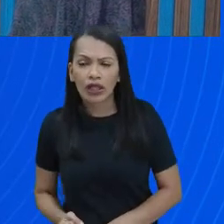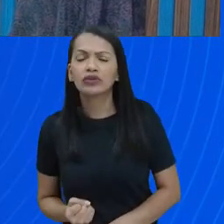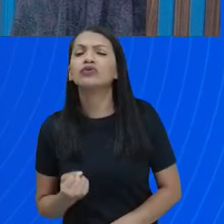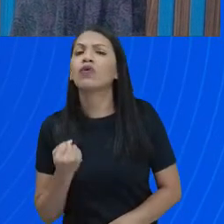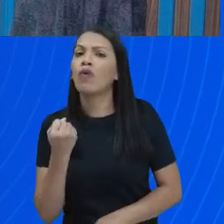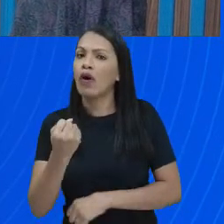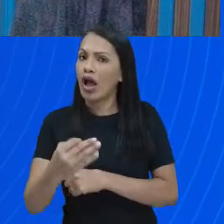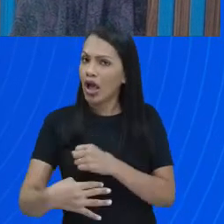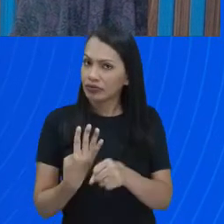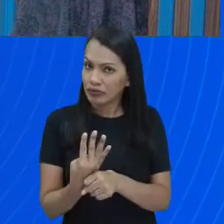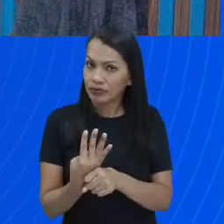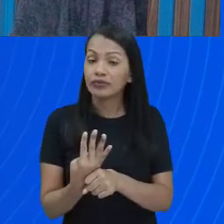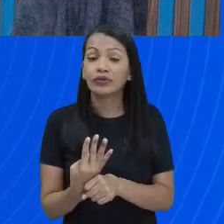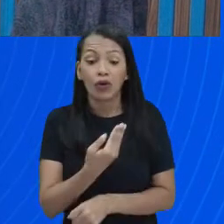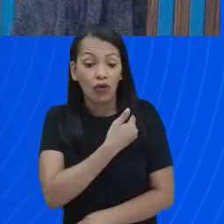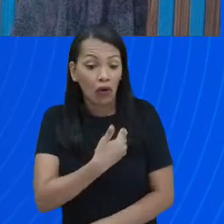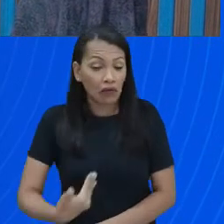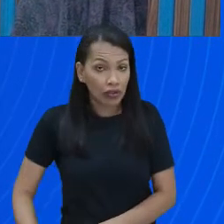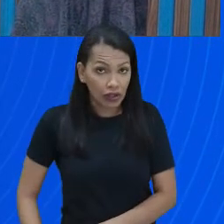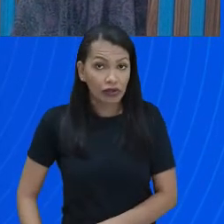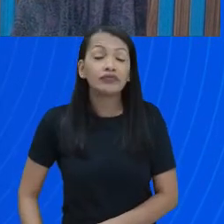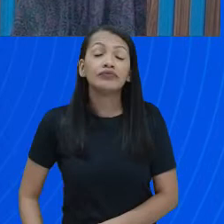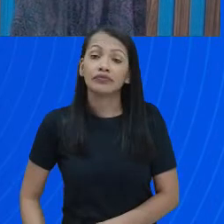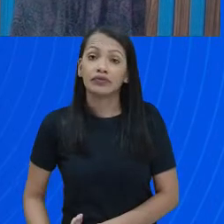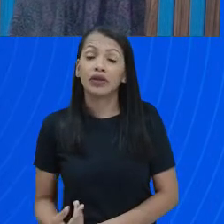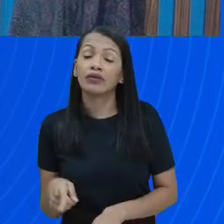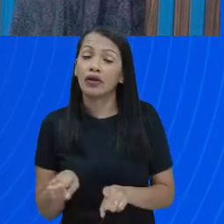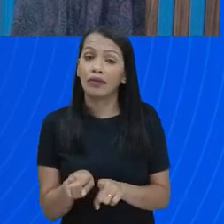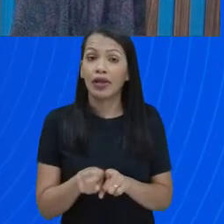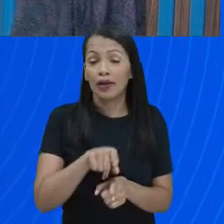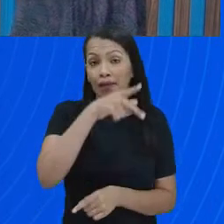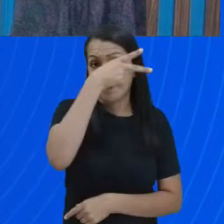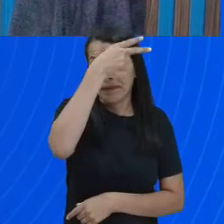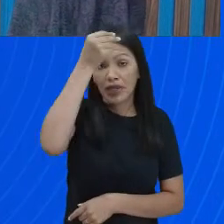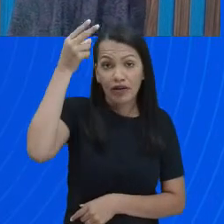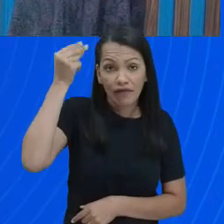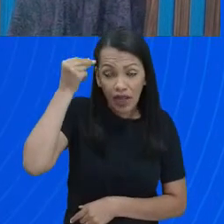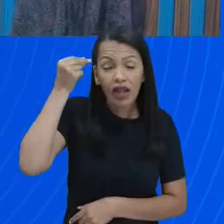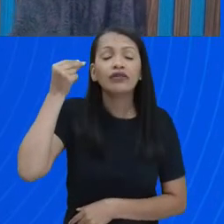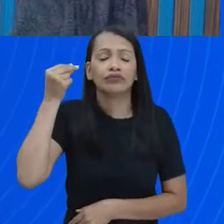verdade? Governadores, assim como também prefeitos, vereadores,